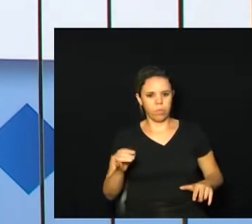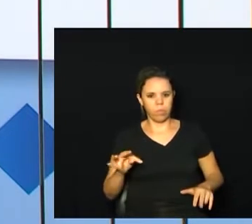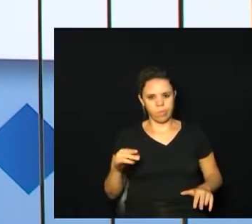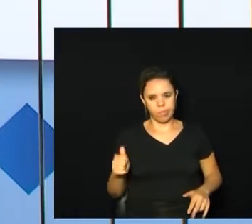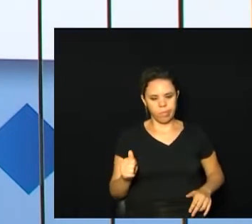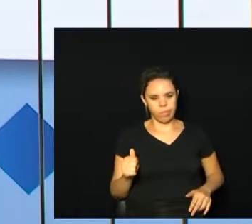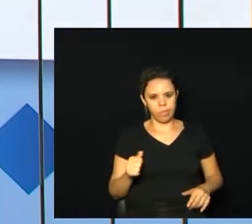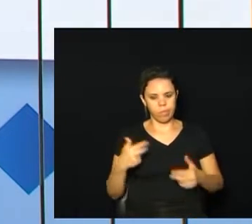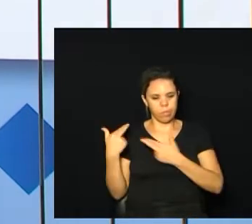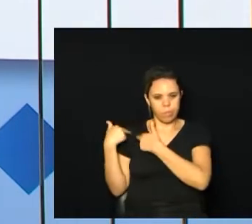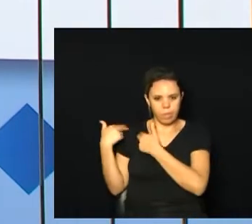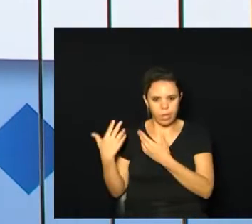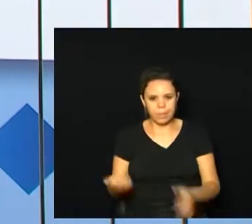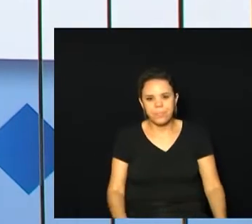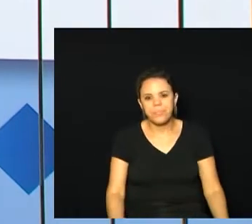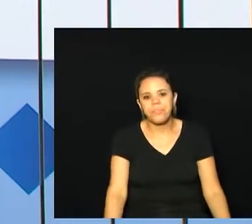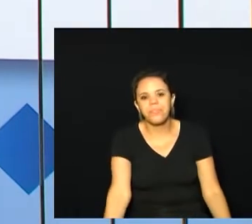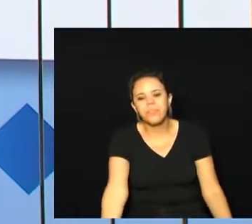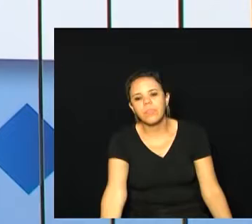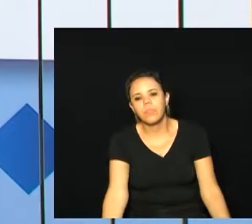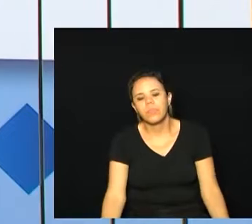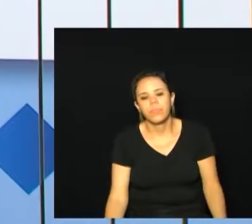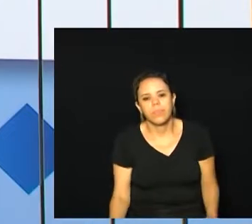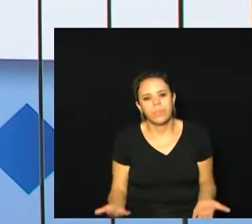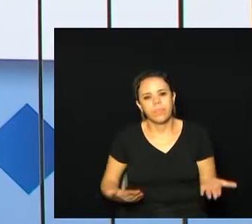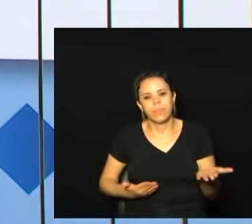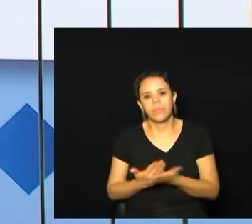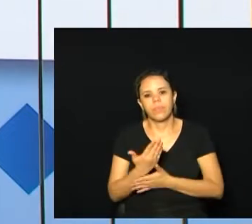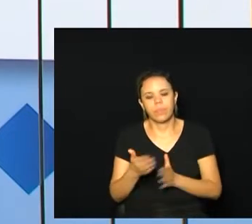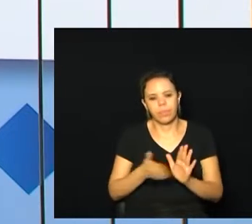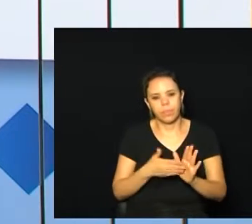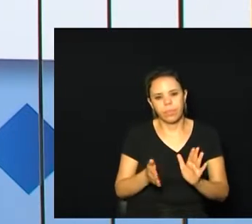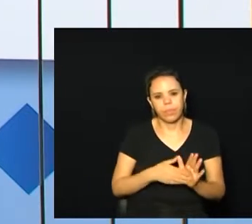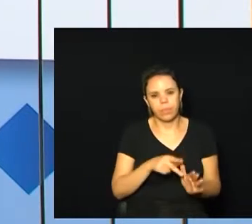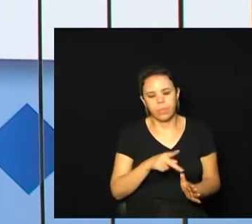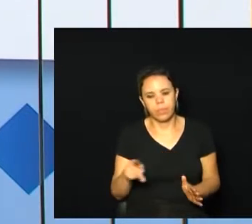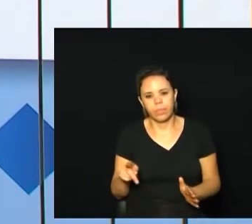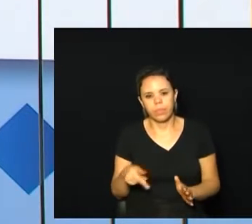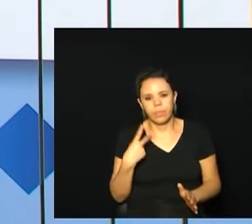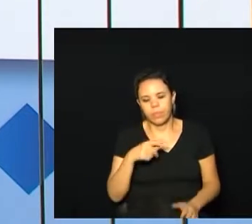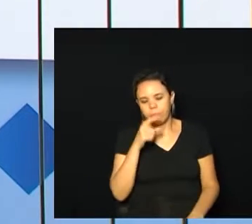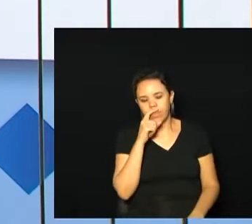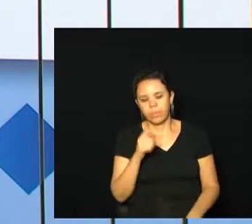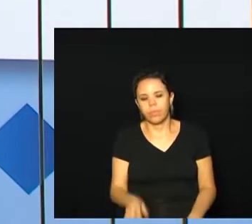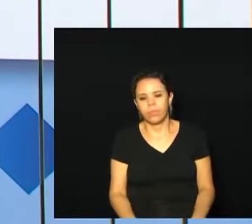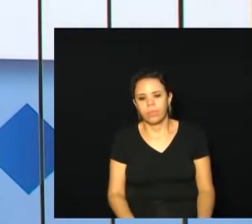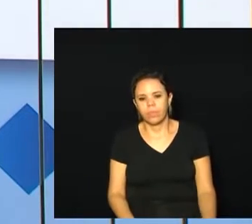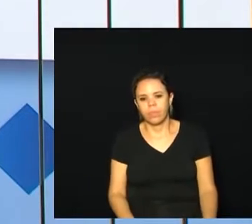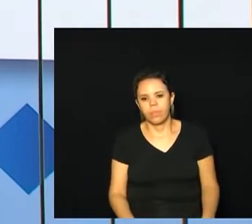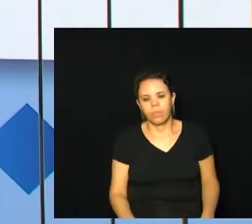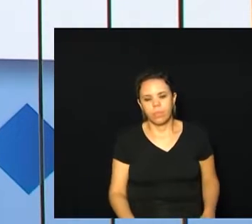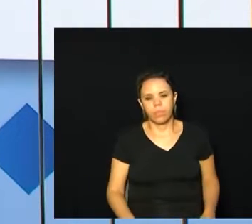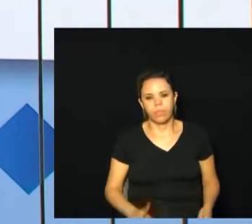as atribuições. E agora, na aprovação dessa proposta do presidente da Câmara, o vereador Zé Carlos,